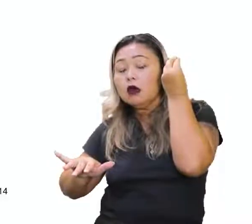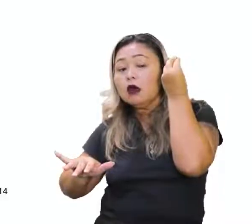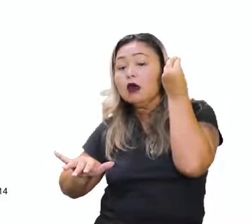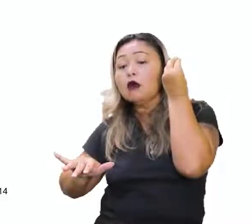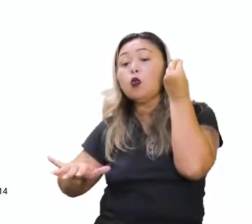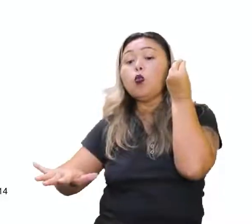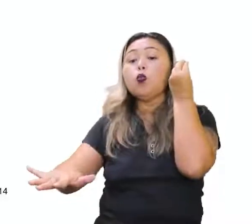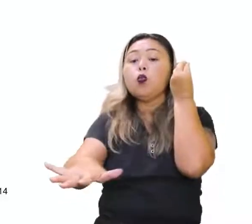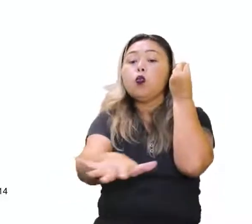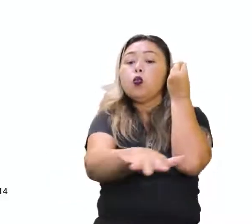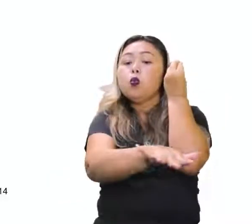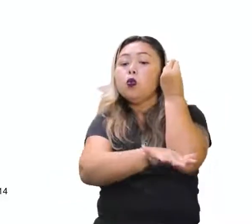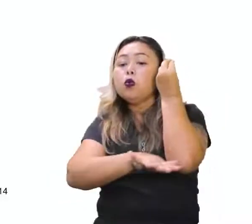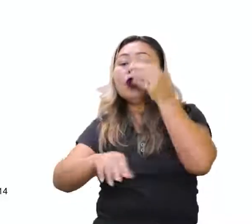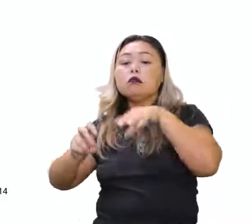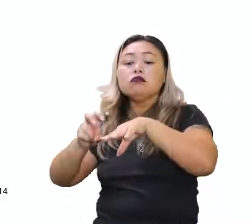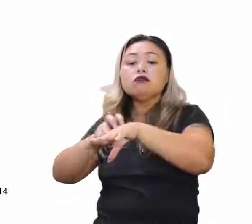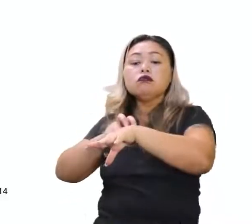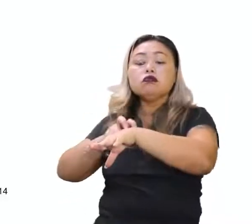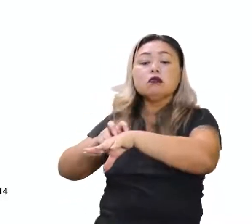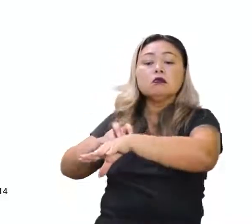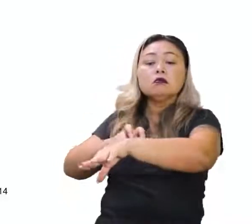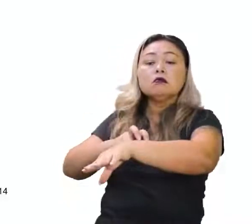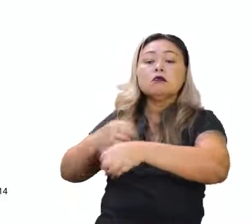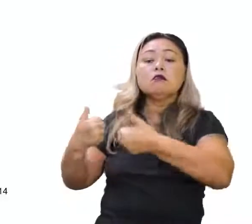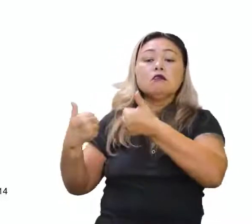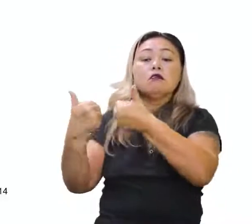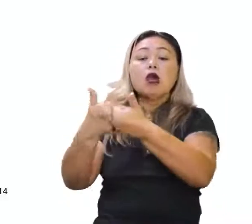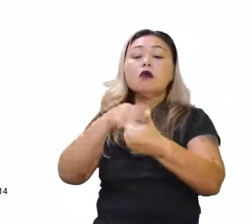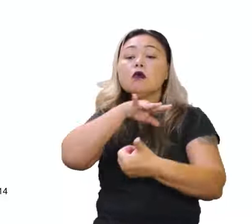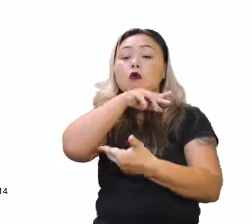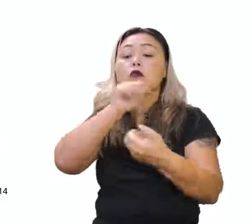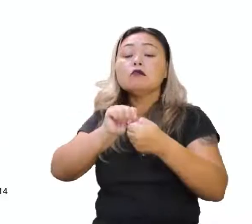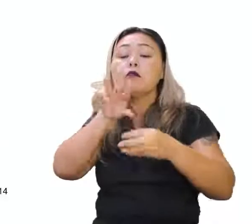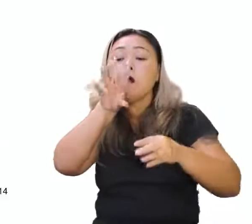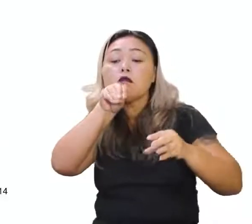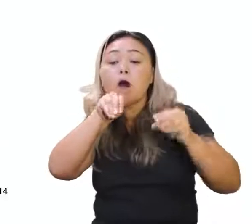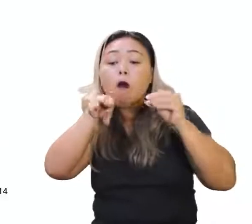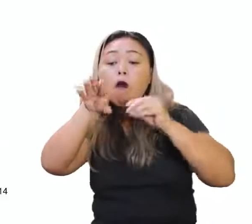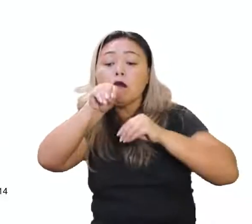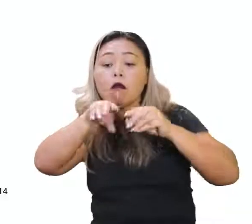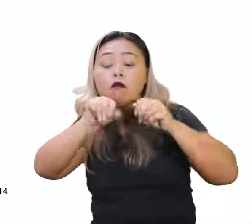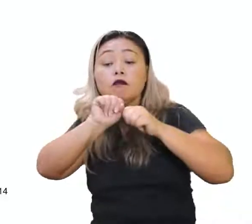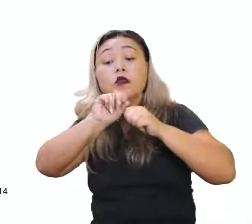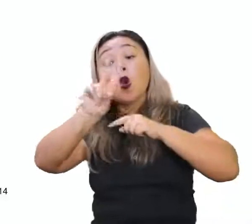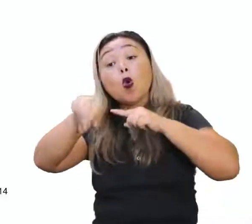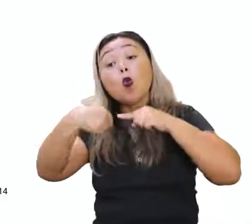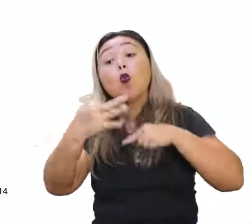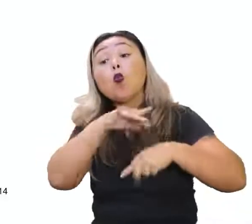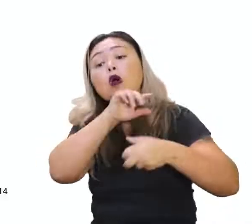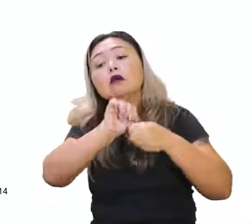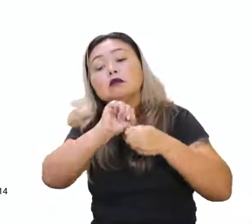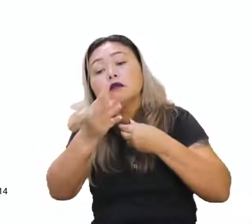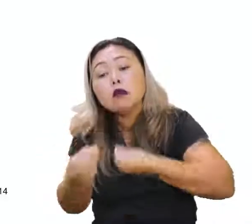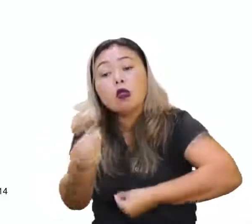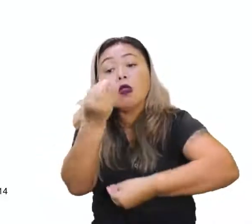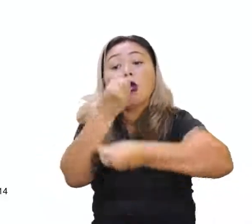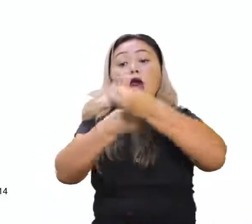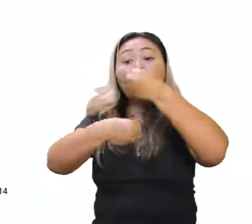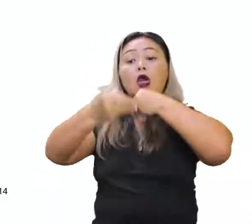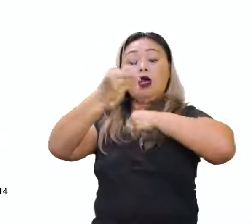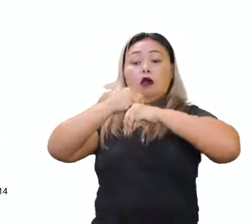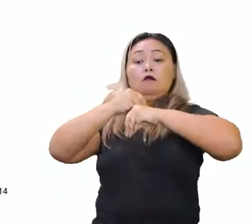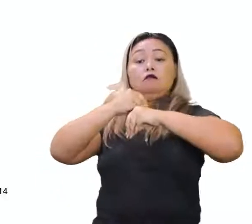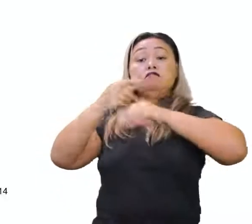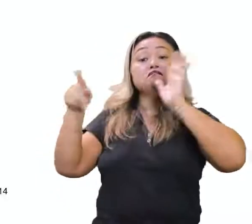na lavoura, ela fica ali próximo onde o animal pasta. Ou o animal vai ingerir, fazer a própria